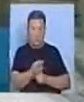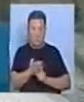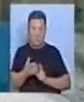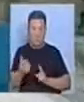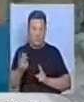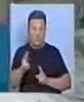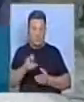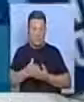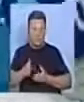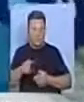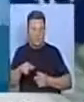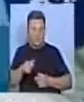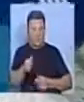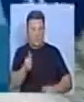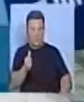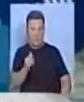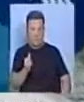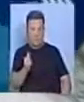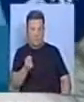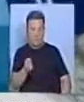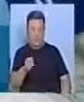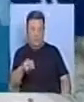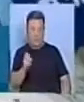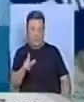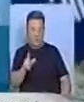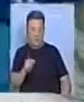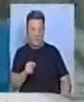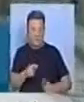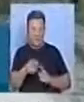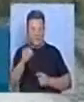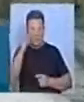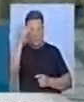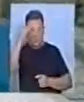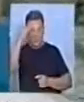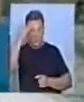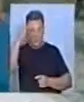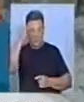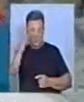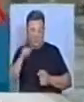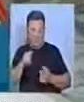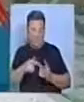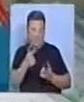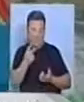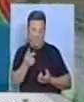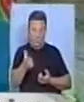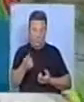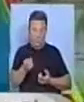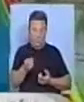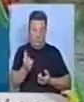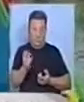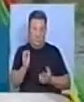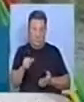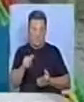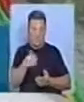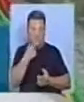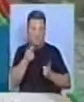é secundário. E esta Bienal é também, tem também muito de utopia. Olha, nós dizemos isso, é que